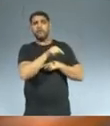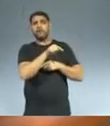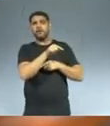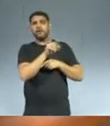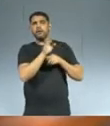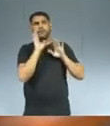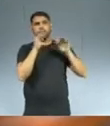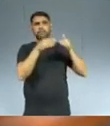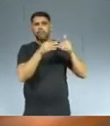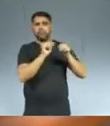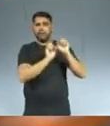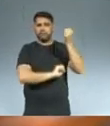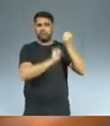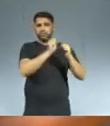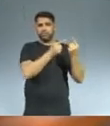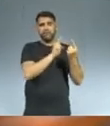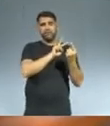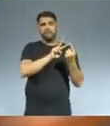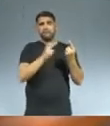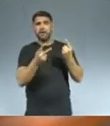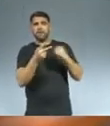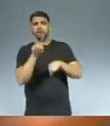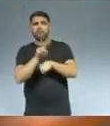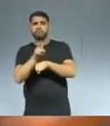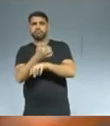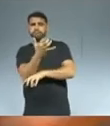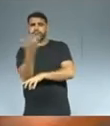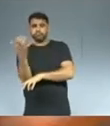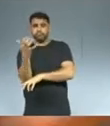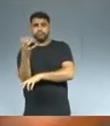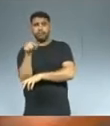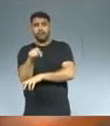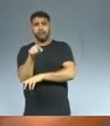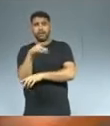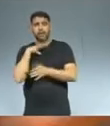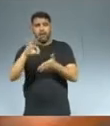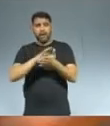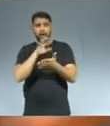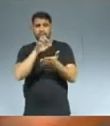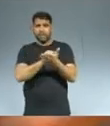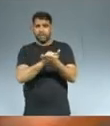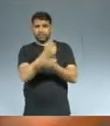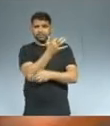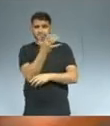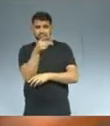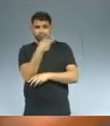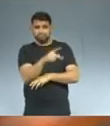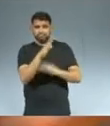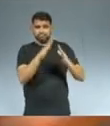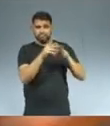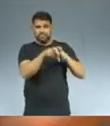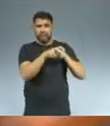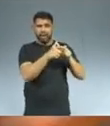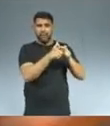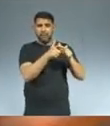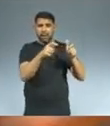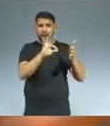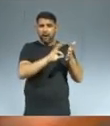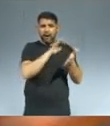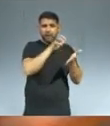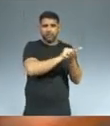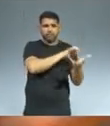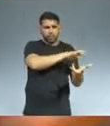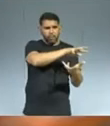esses aspectos da produção versus na preservação Por que o cadastro ambiental Rural que é o um dos